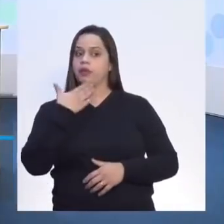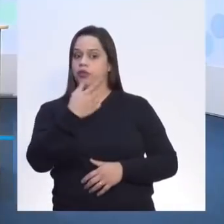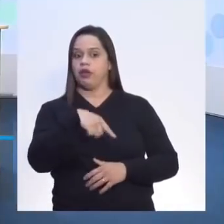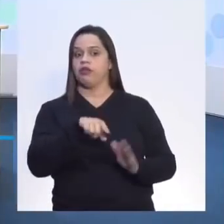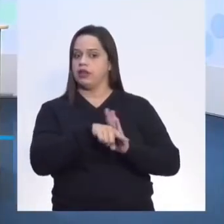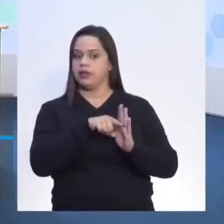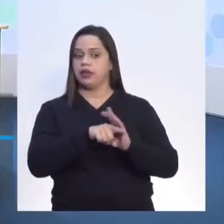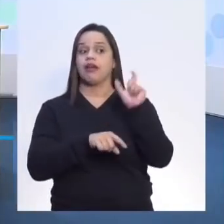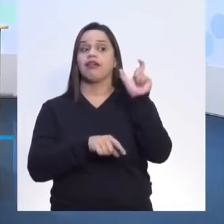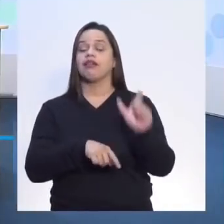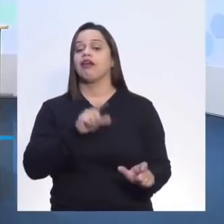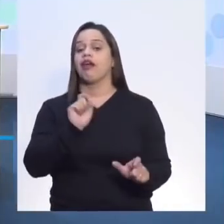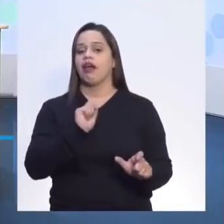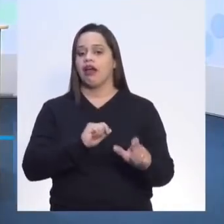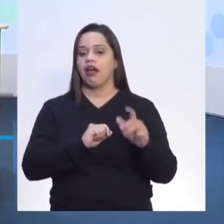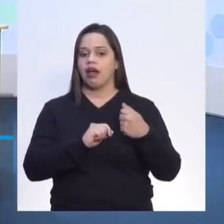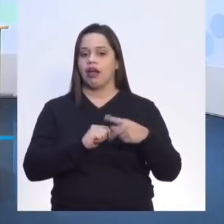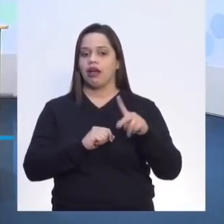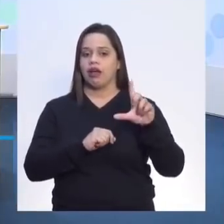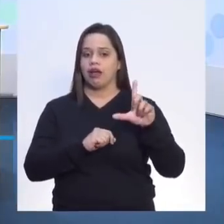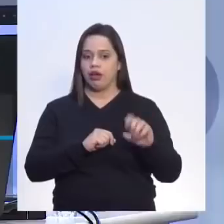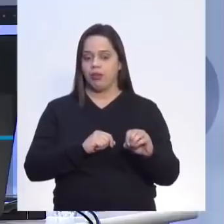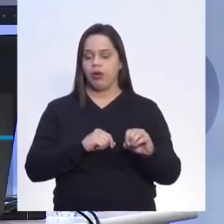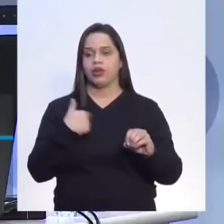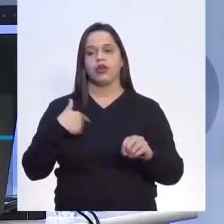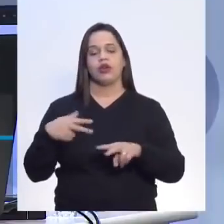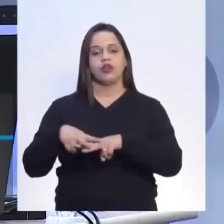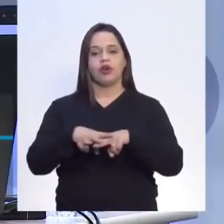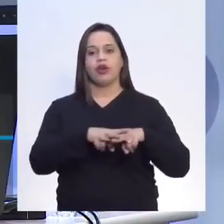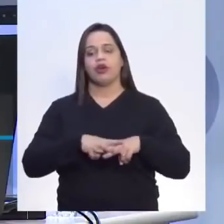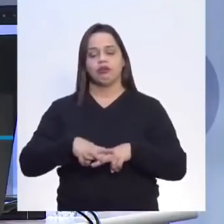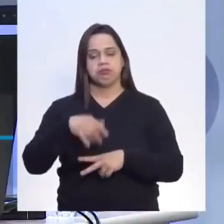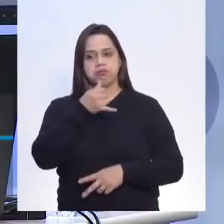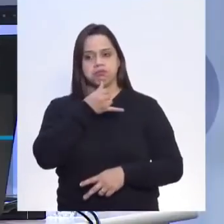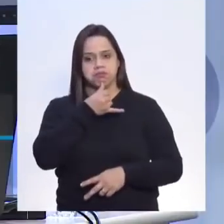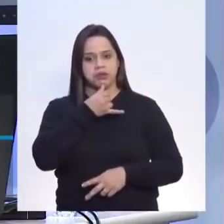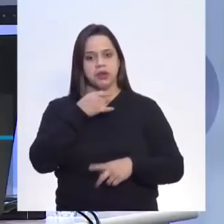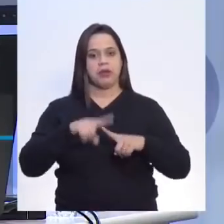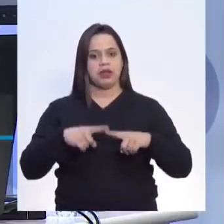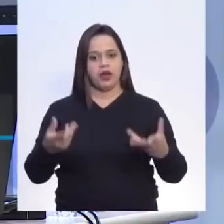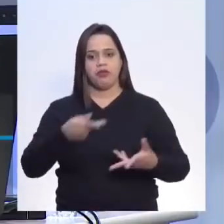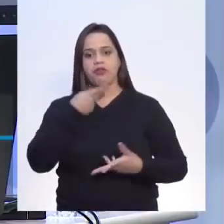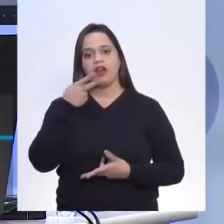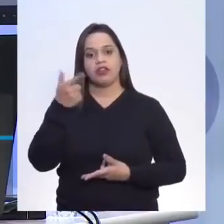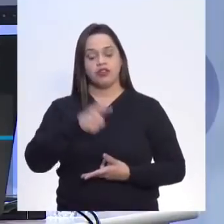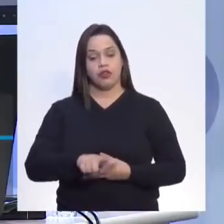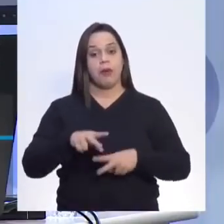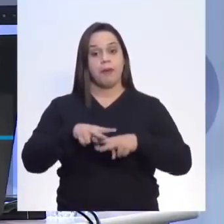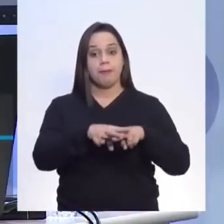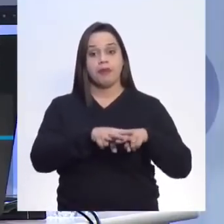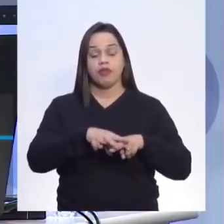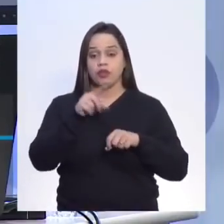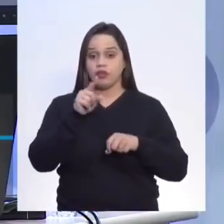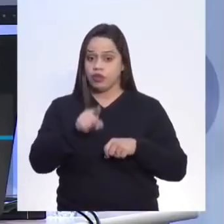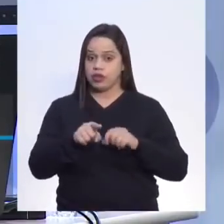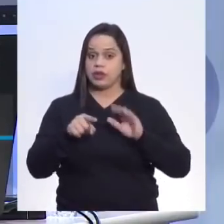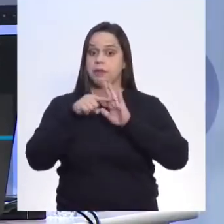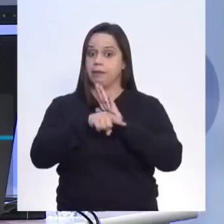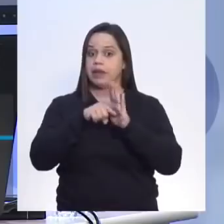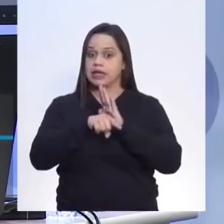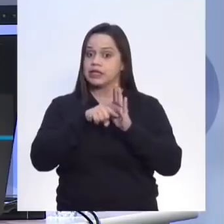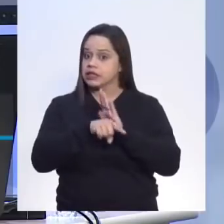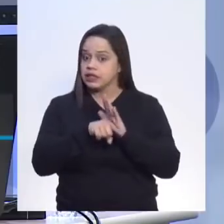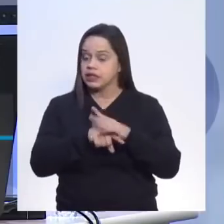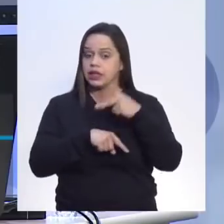acredita? Tá, eu tô hashtag ainda, chateada. Eu ia até falar de Apolo aqui, mas eu vou reforçar. Pesquisa de Apolo. Marca